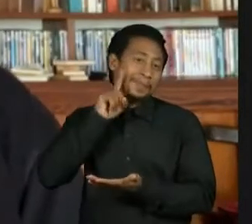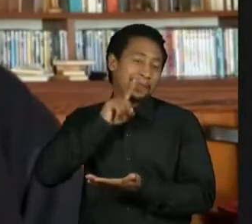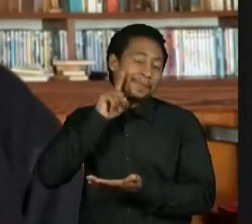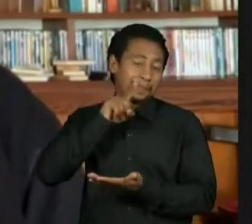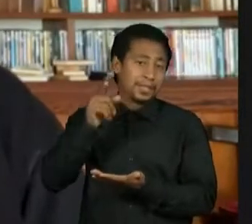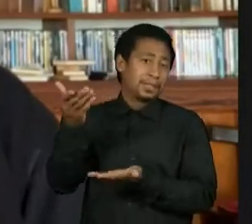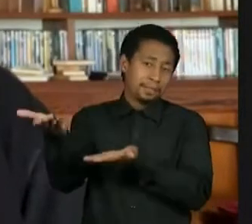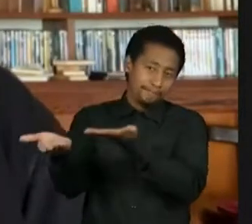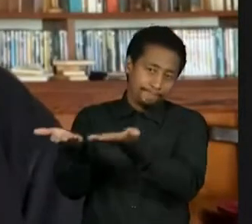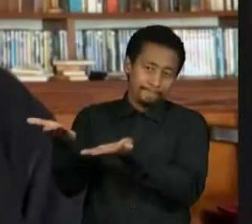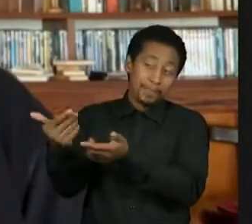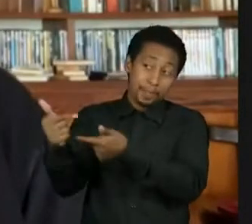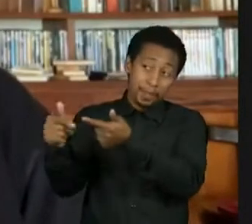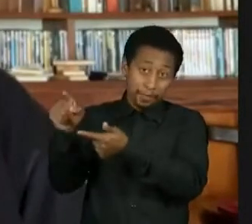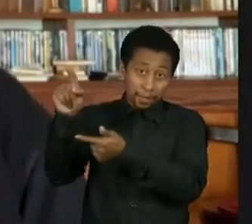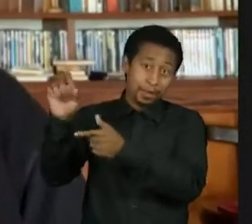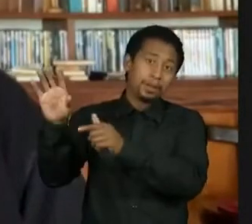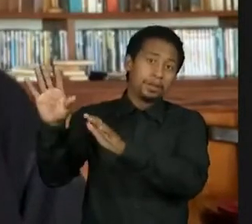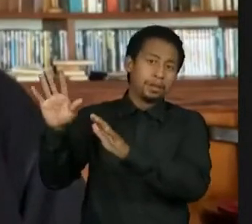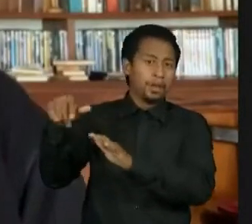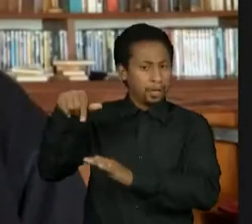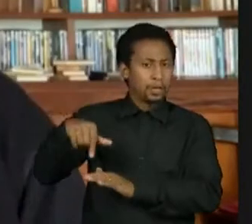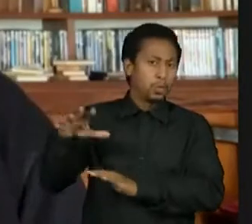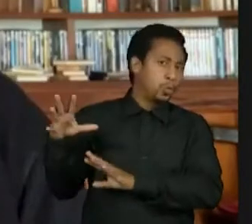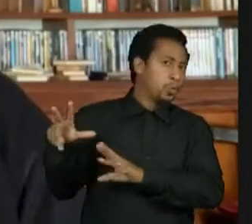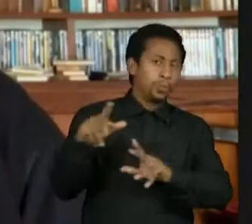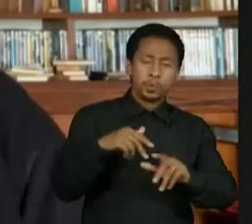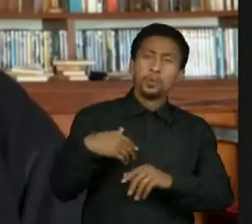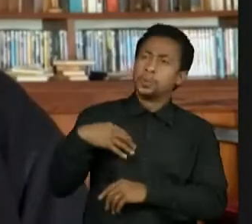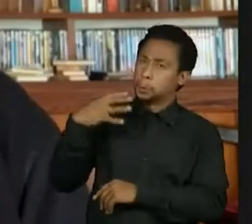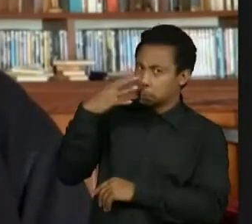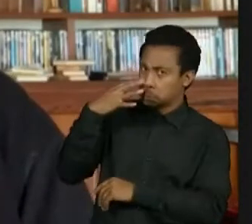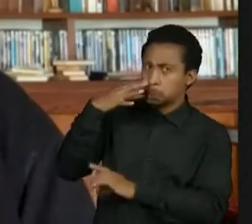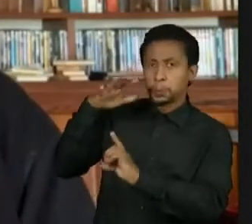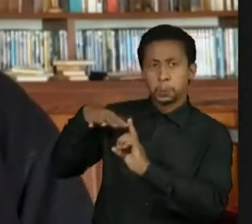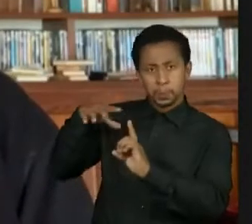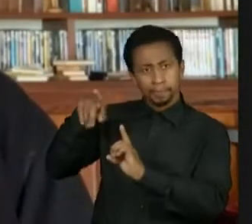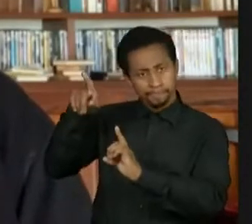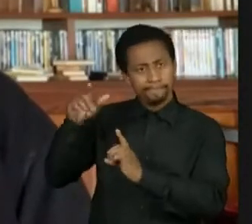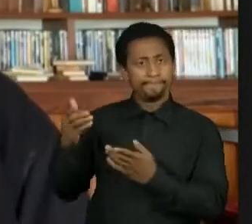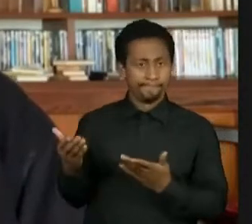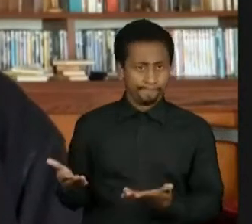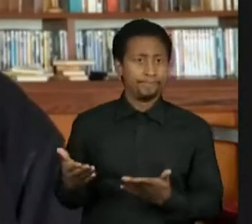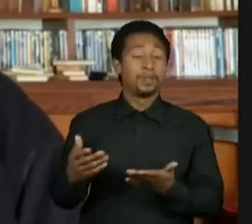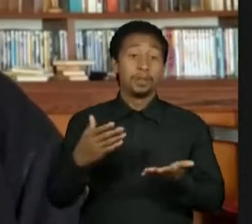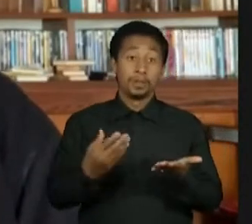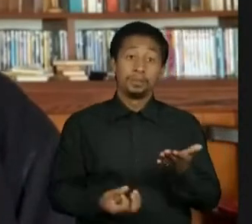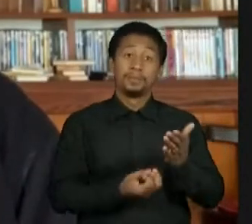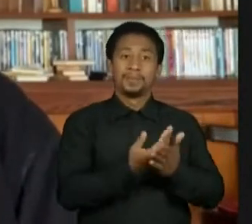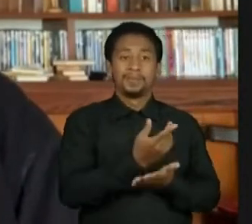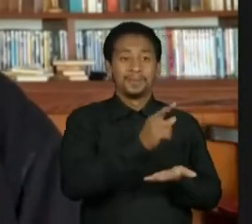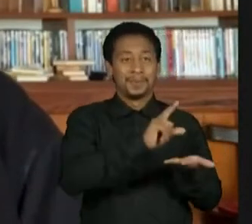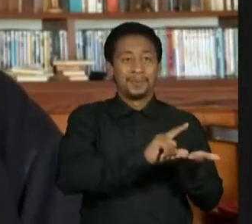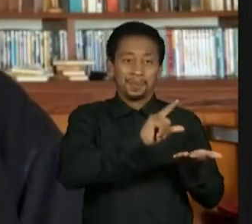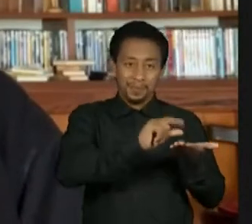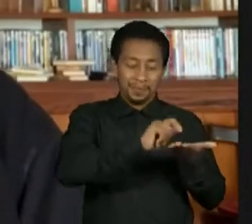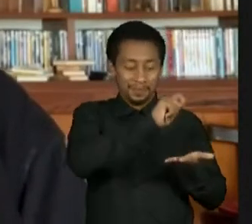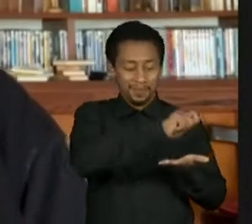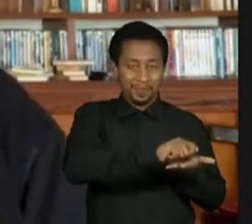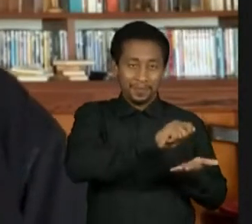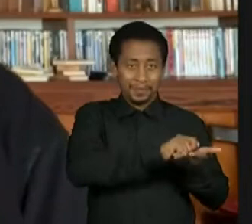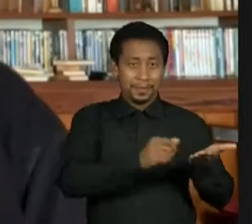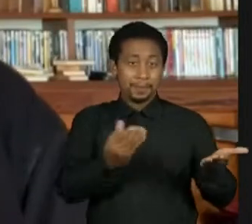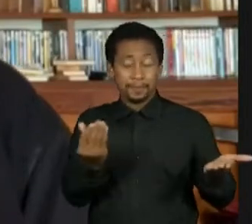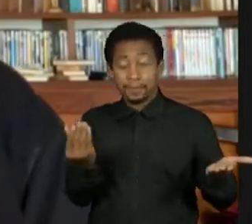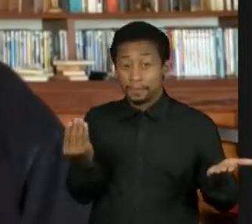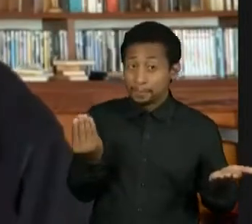aquilo, entendeu? Eu publiquei trechos daquele artigo na minha coluna na Folha, não pude publicar o artigo inteiro por falta de espaço, e as